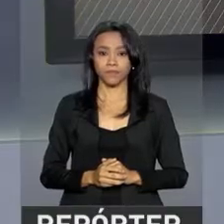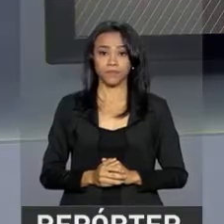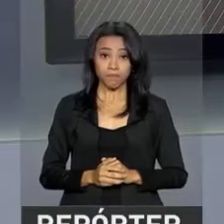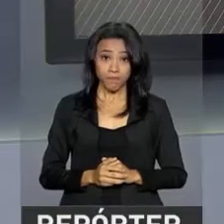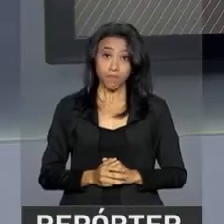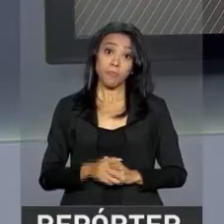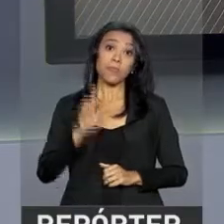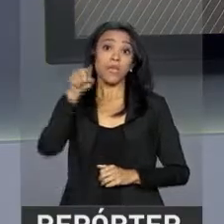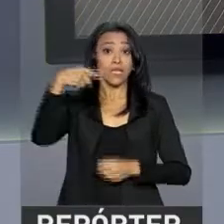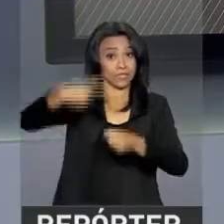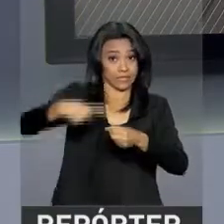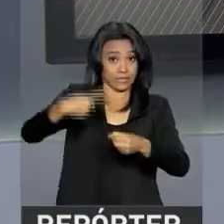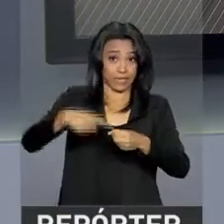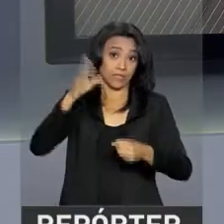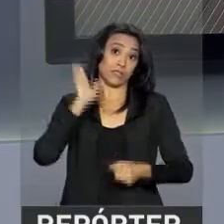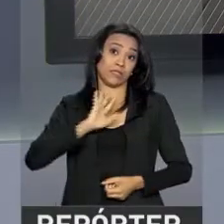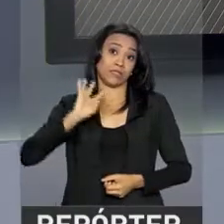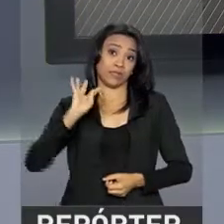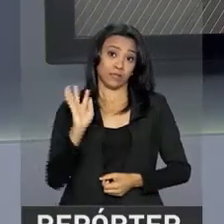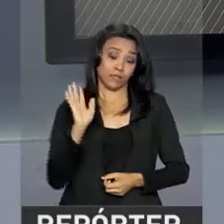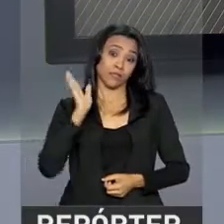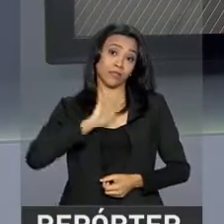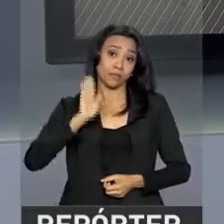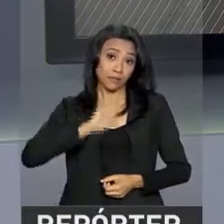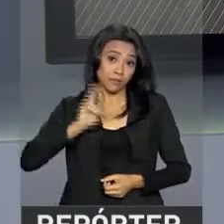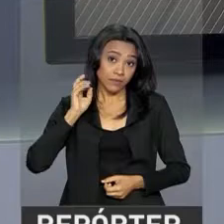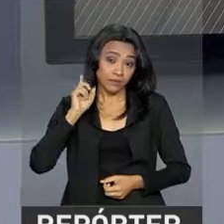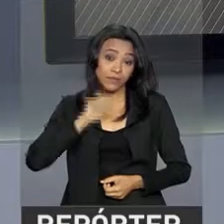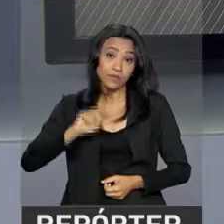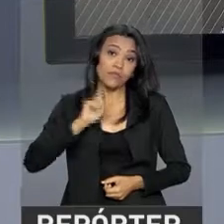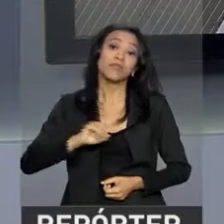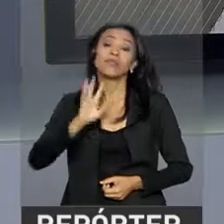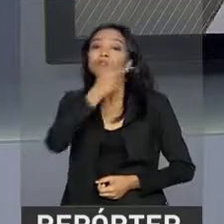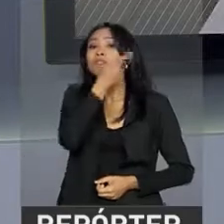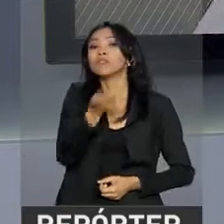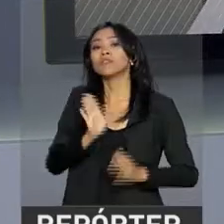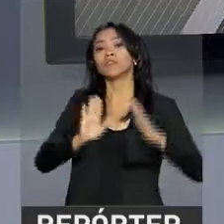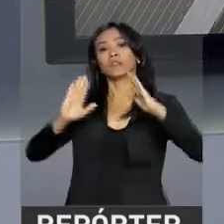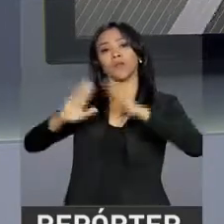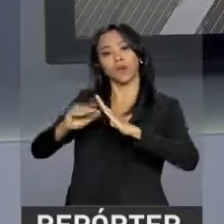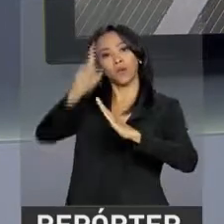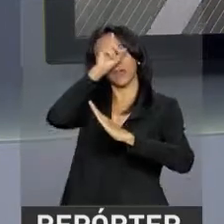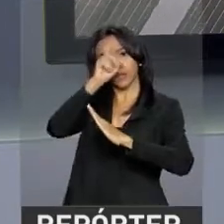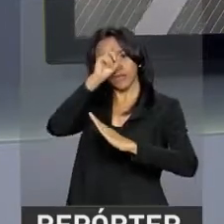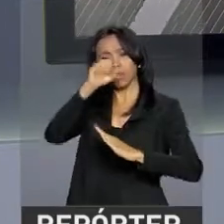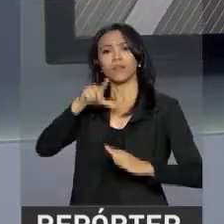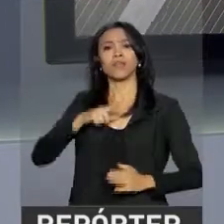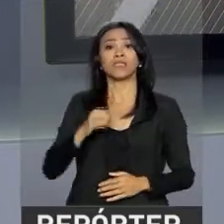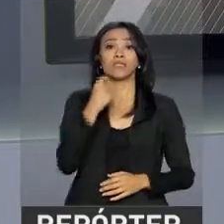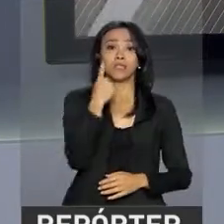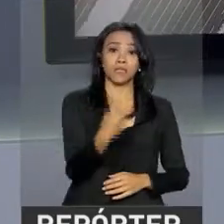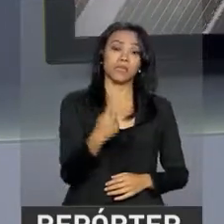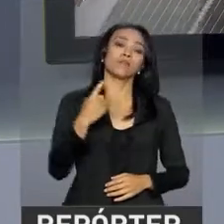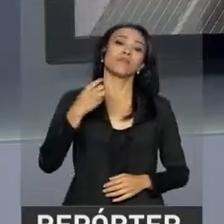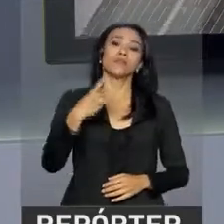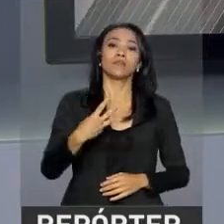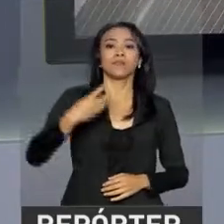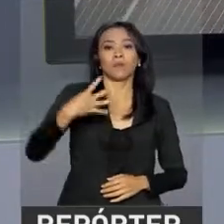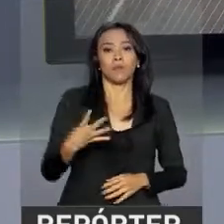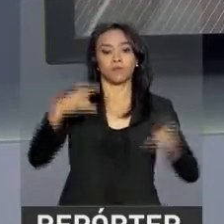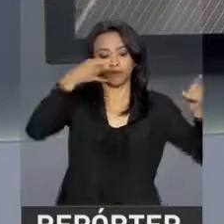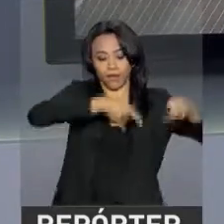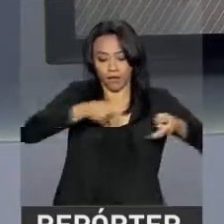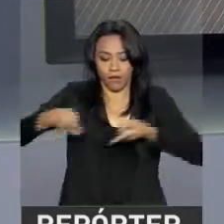ainda em patos de minas o presidente michel temer visitou o hospital são lucas que tem 134 leitos para atender pacientes